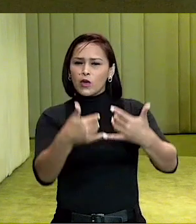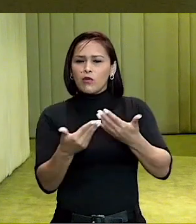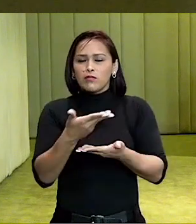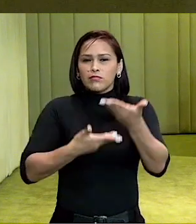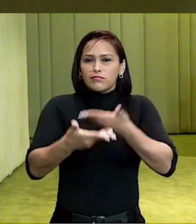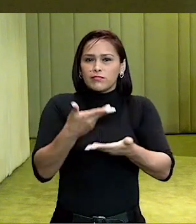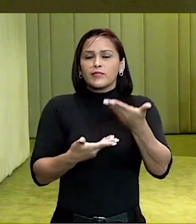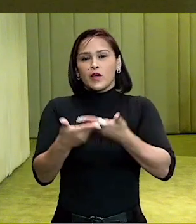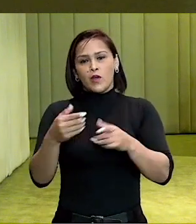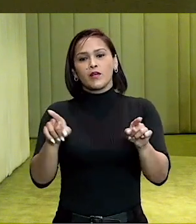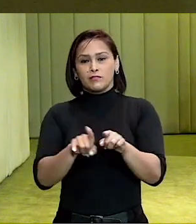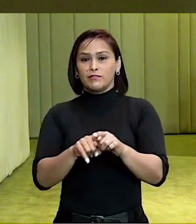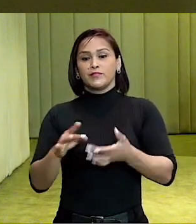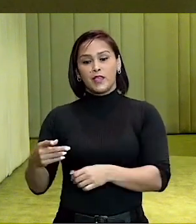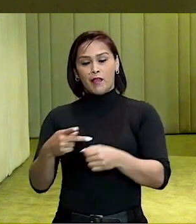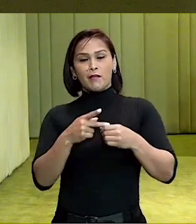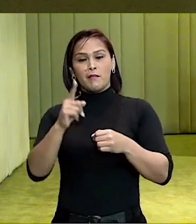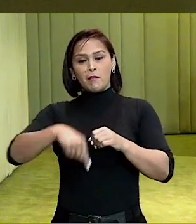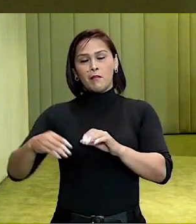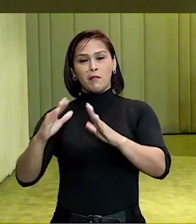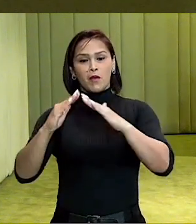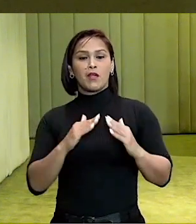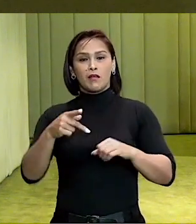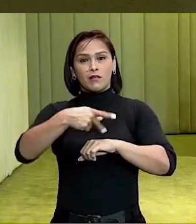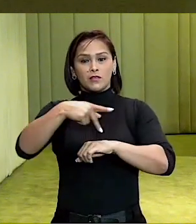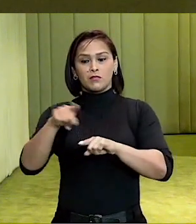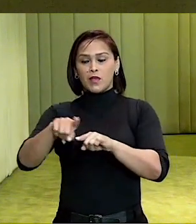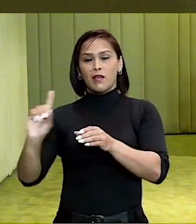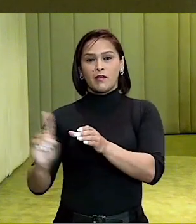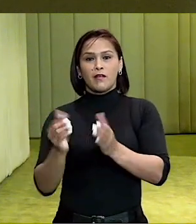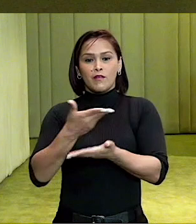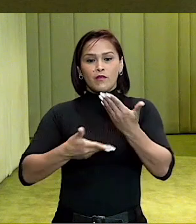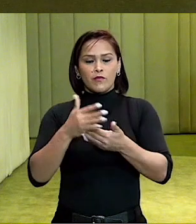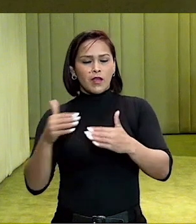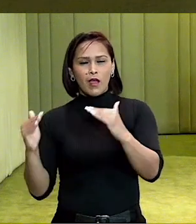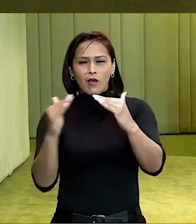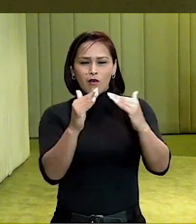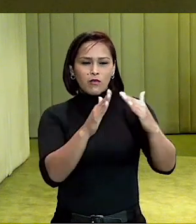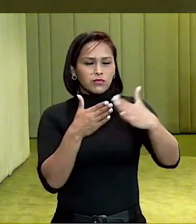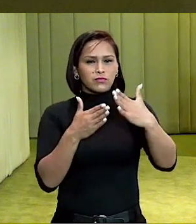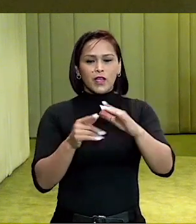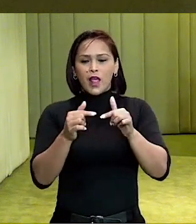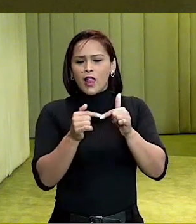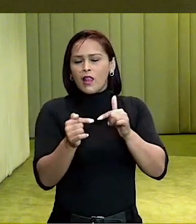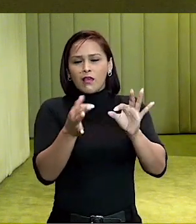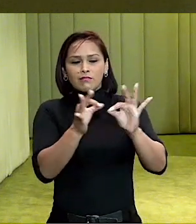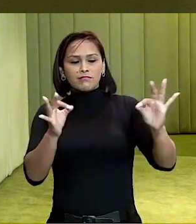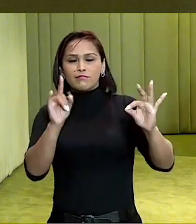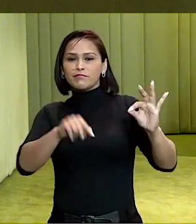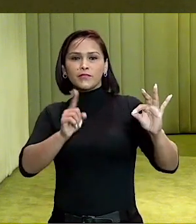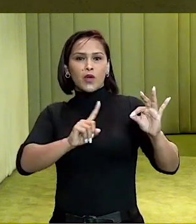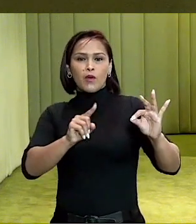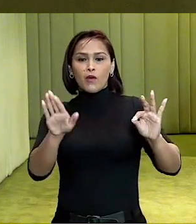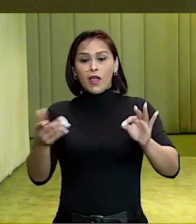circulação e à residência nos países membros. Nossas fronteiras deixaram de ser linhas de separação